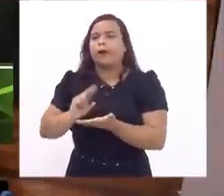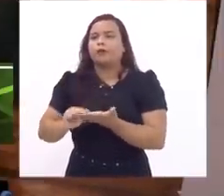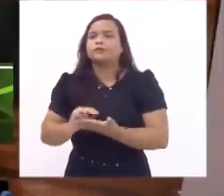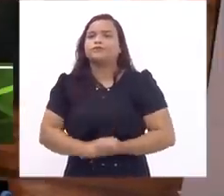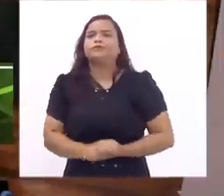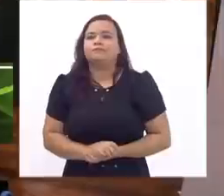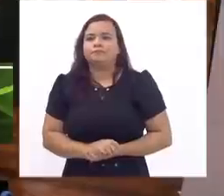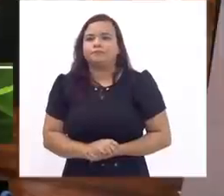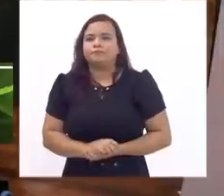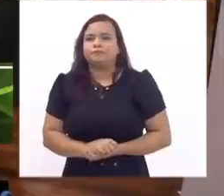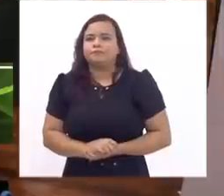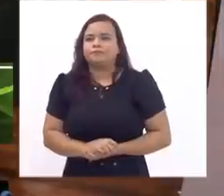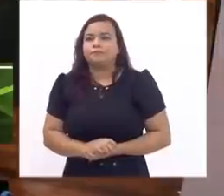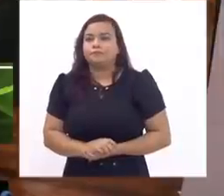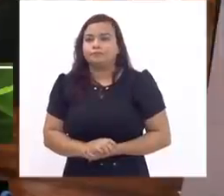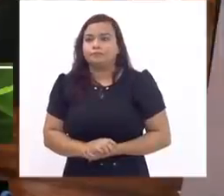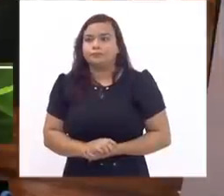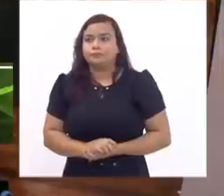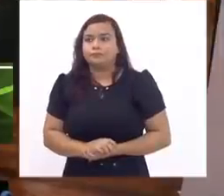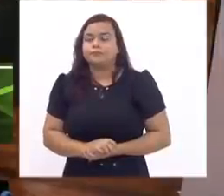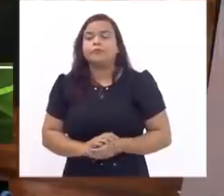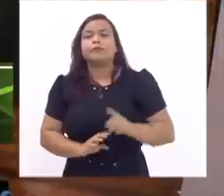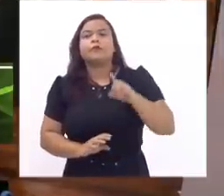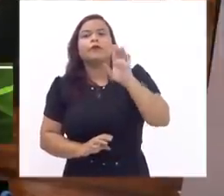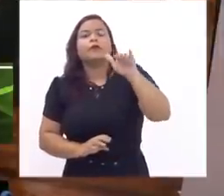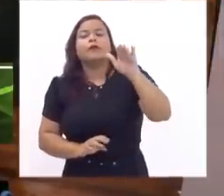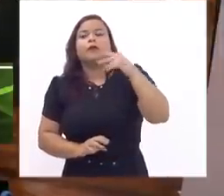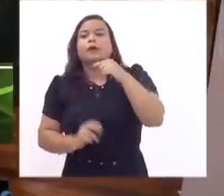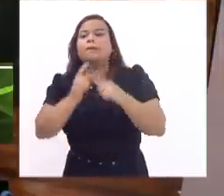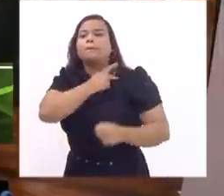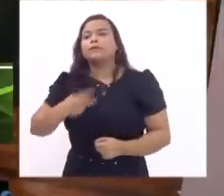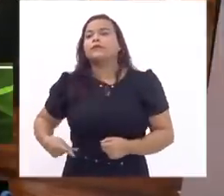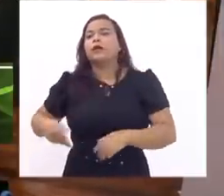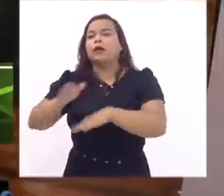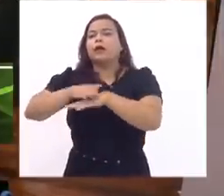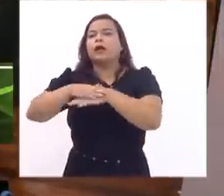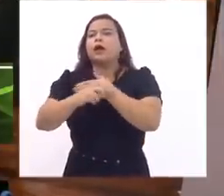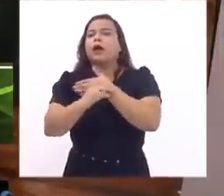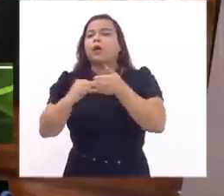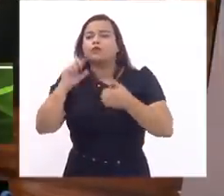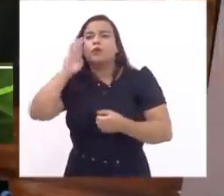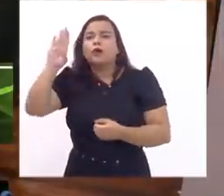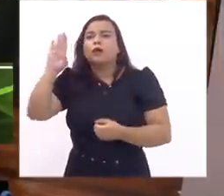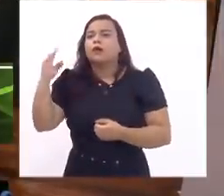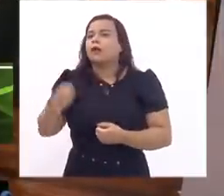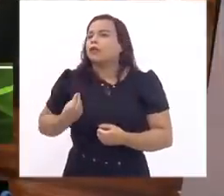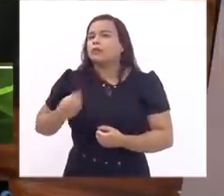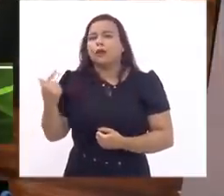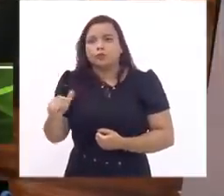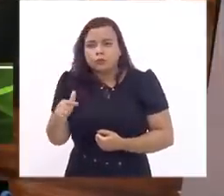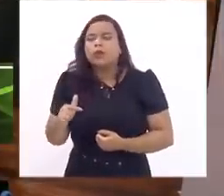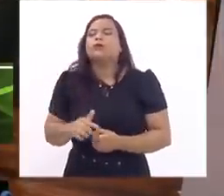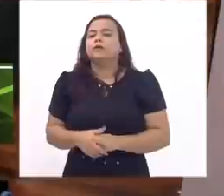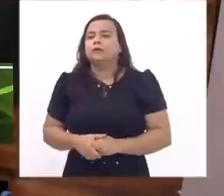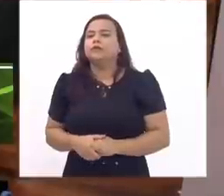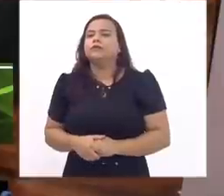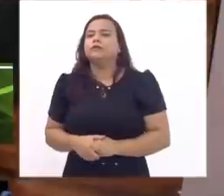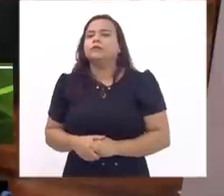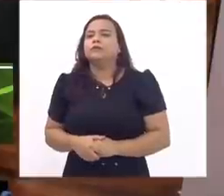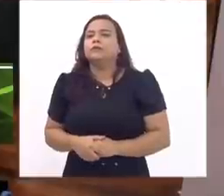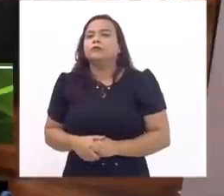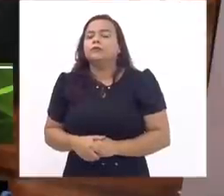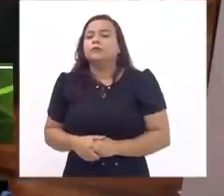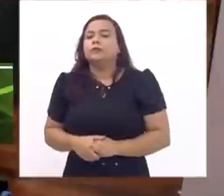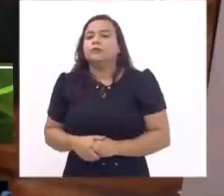A ementa. Senhor presidente, a autora principal não está aqui do projeto, um projeto de lei que